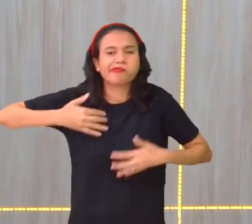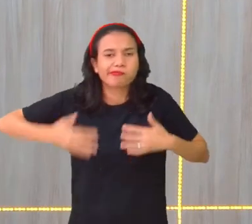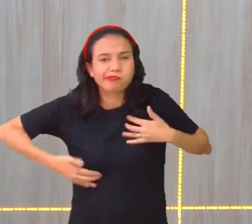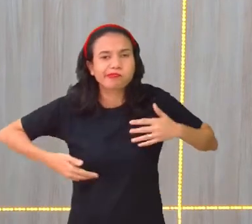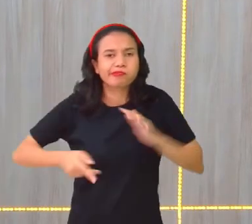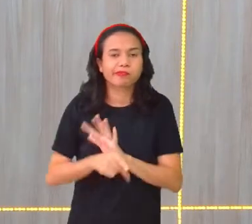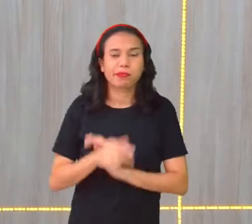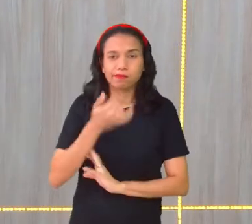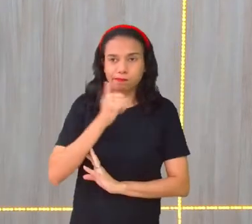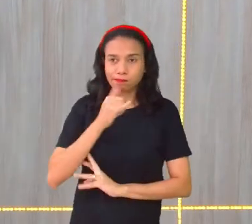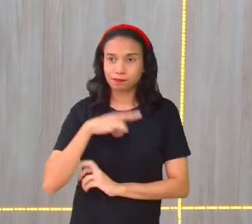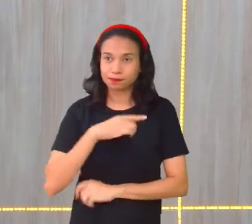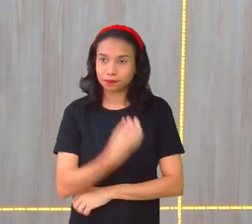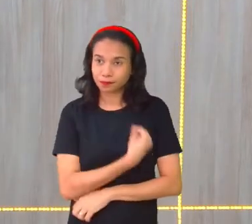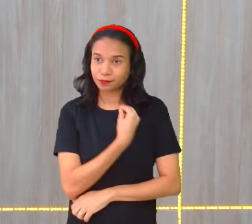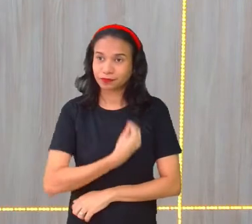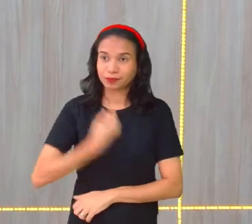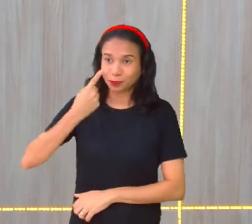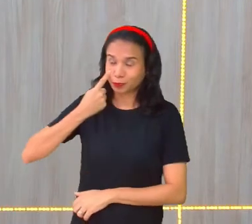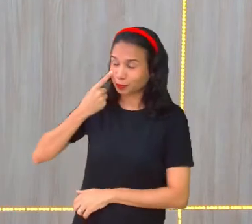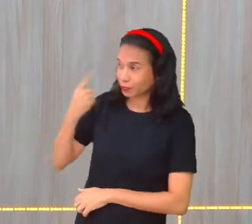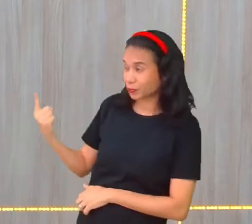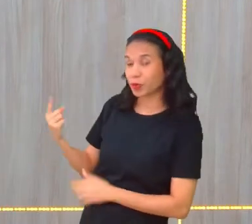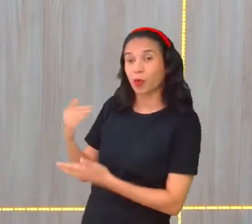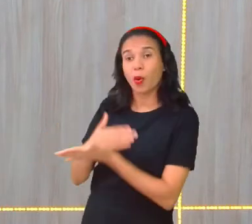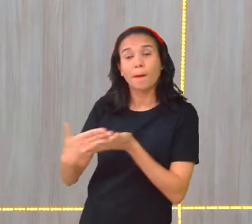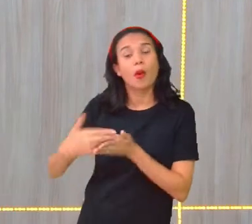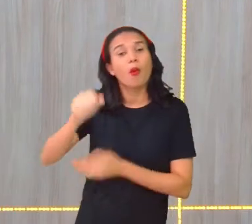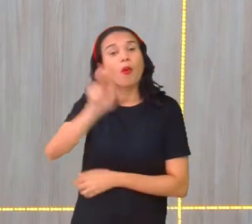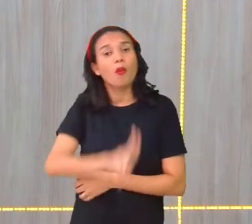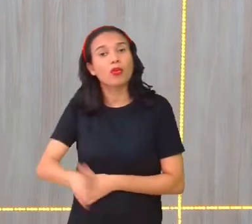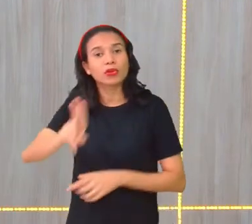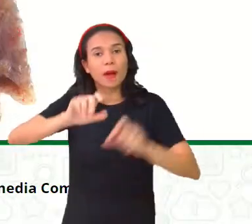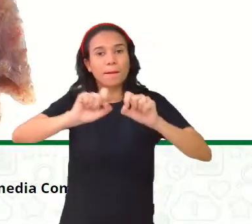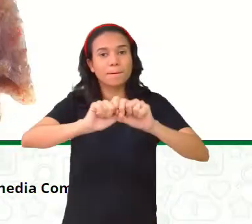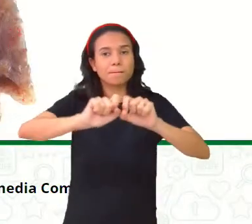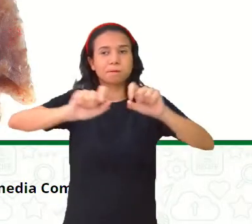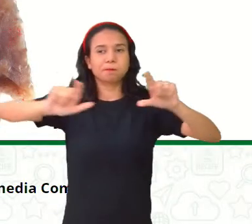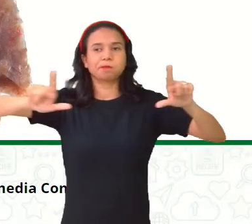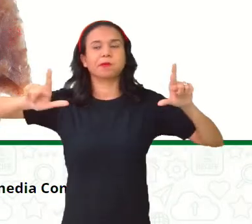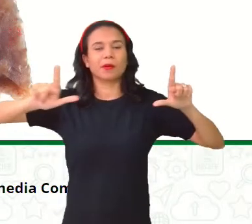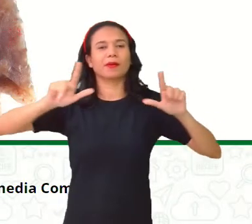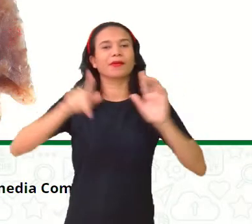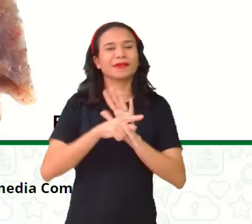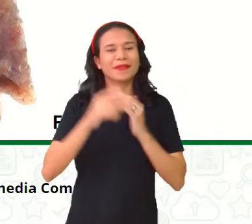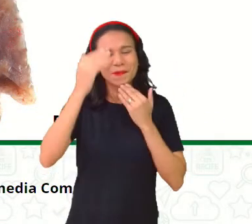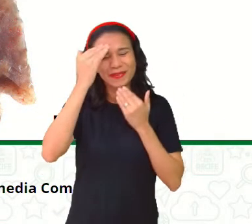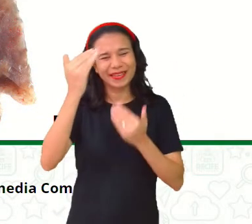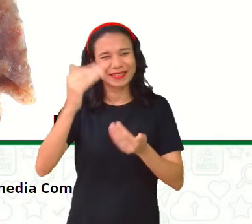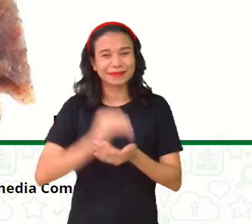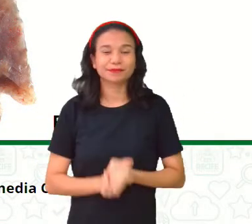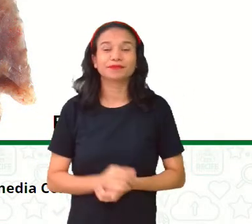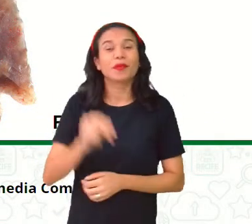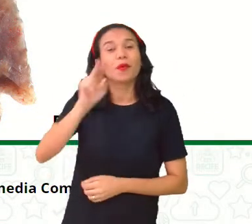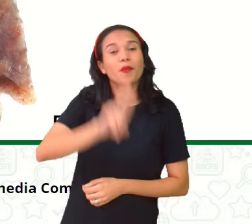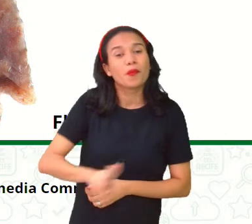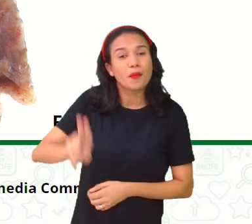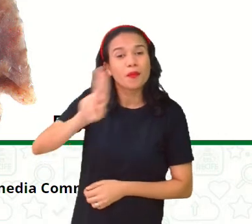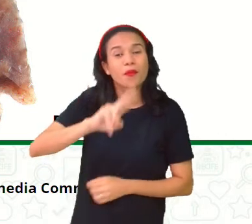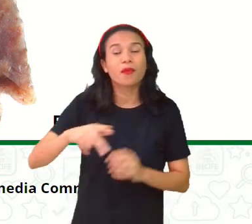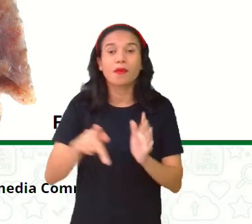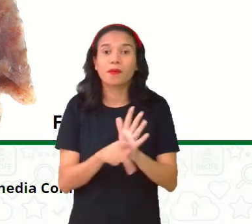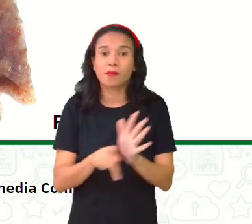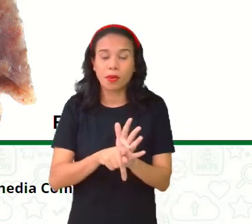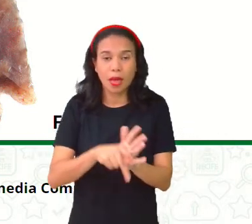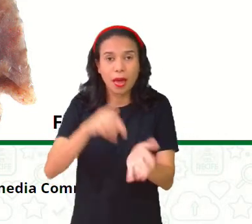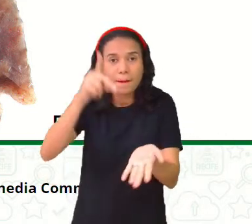de energia. E aí, gente, eles utilizavam, joga na tela aí, por gentileza, Cleitinho, obrigada. Então, eles utilizavam